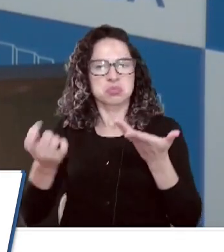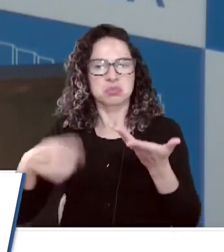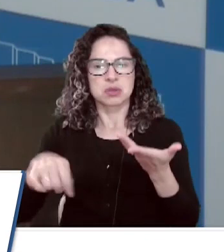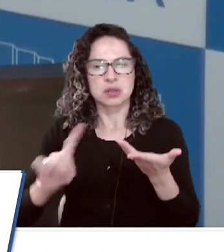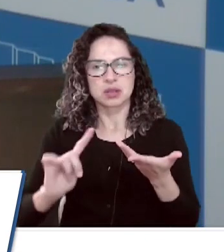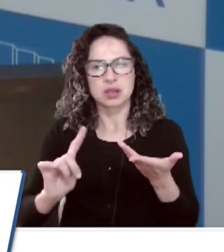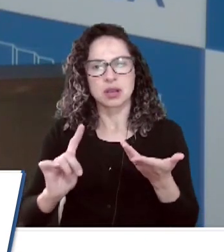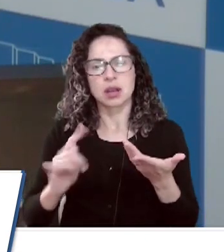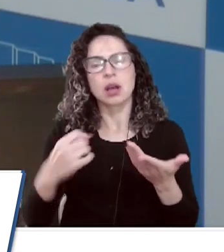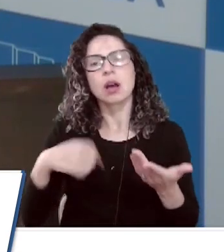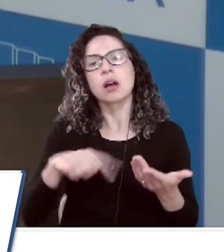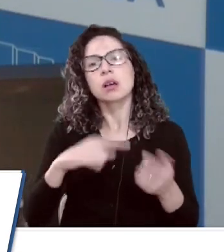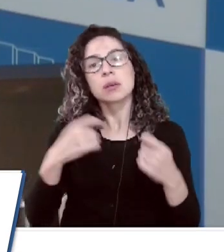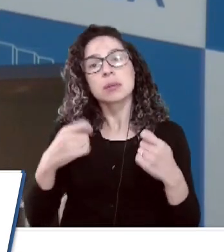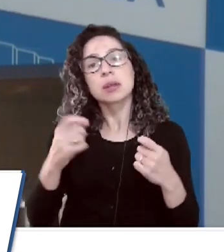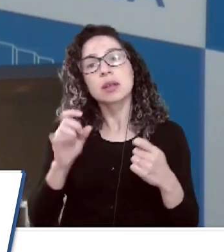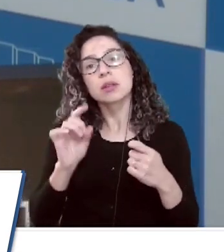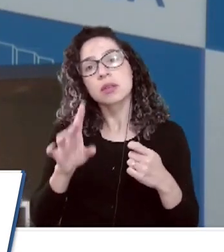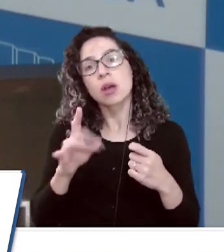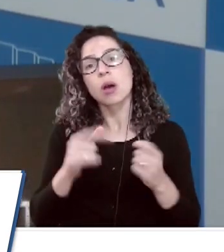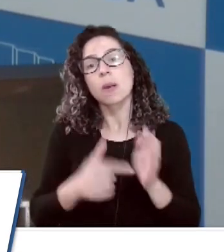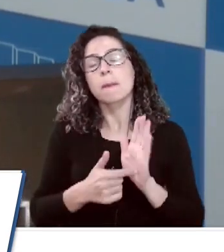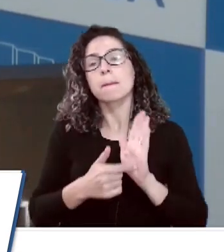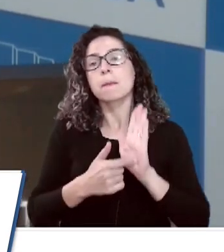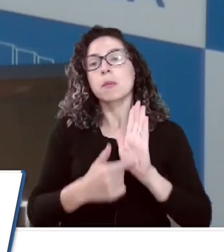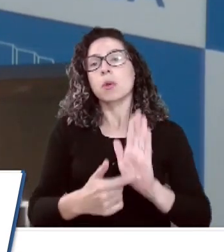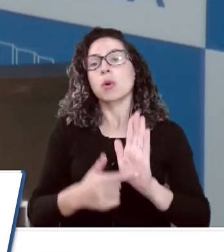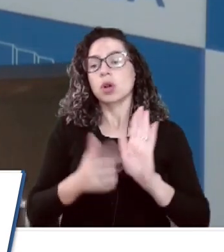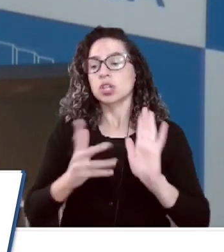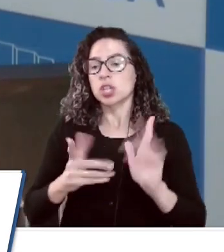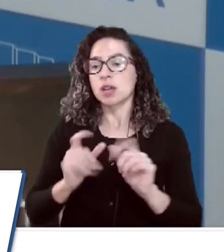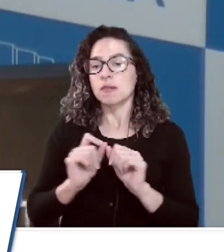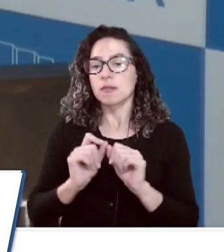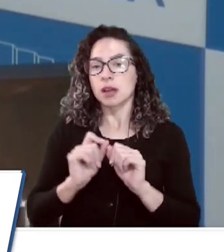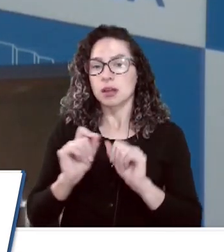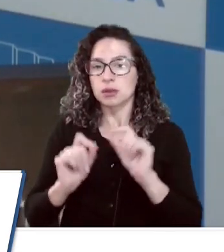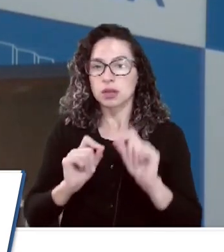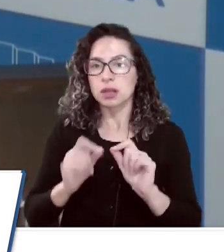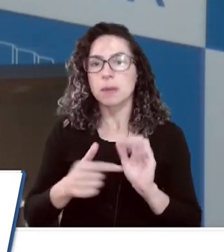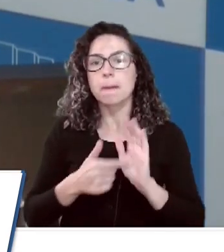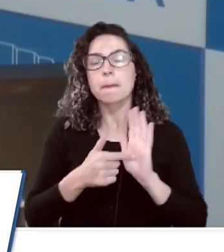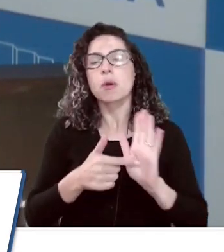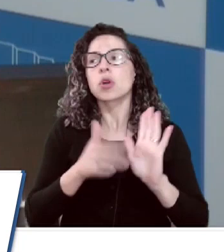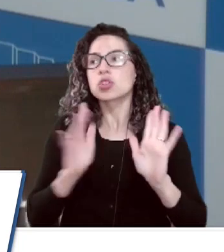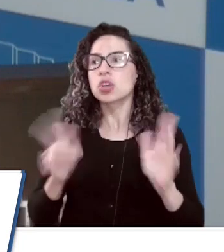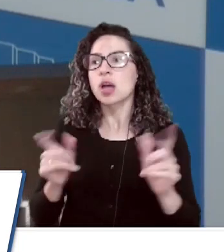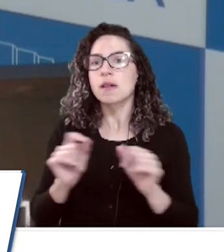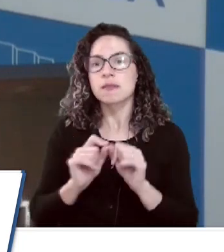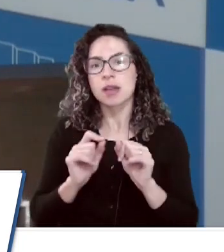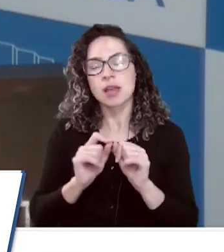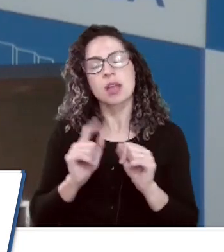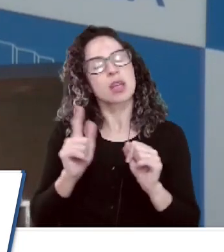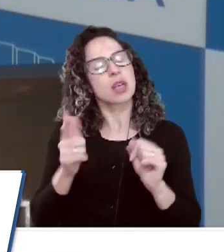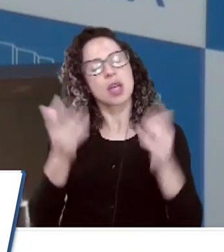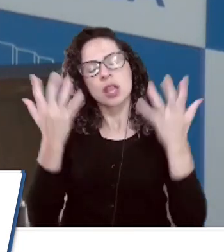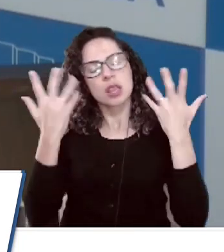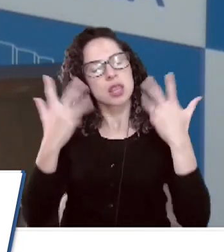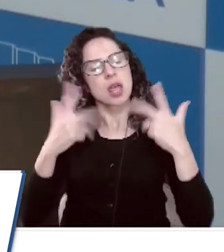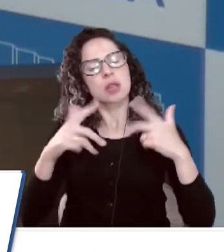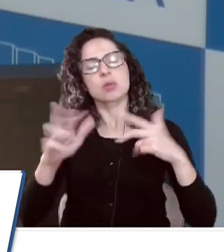gente precisa só mostrar o que fazemos, mostrar o que foi feito, que naturalmente as respostas